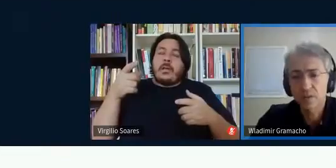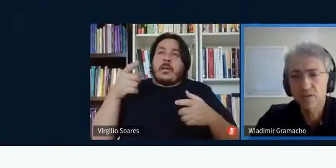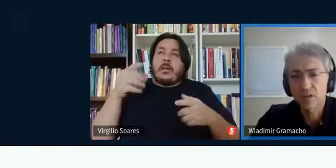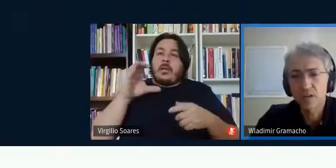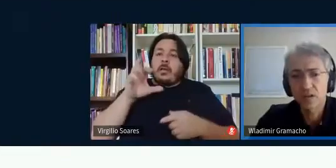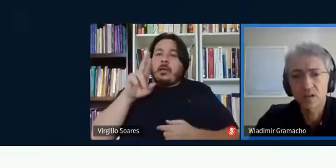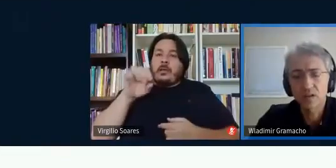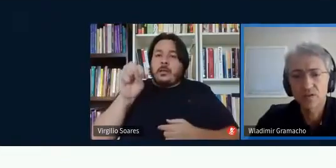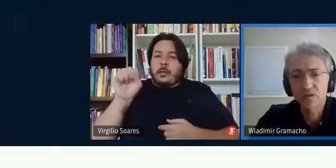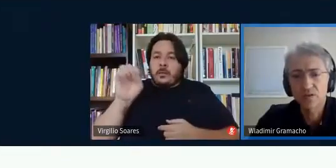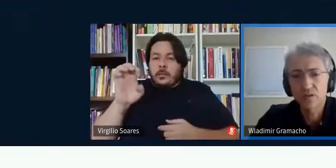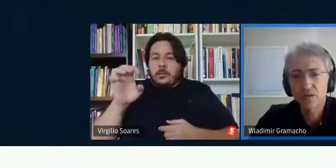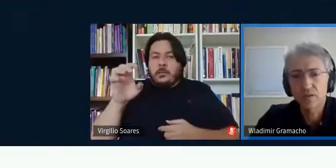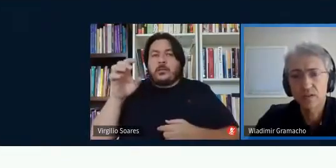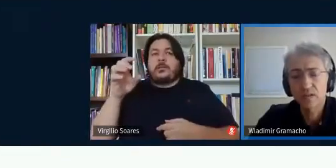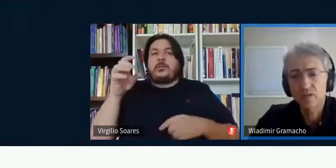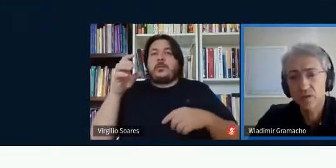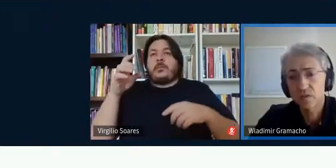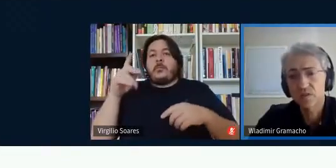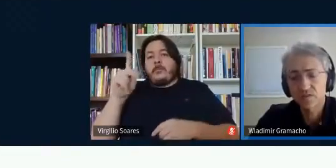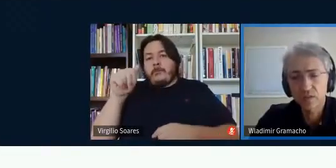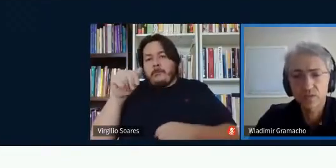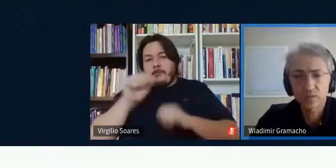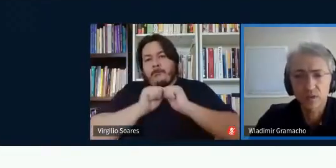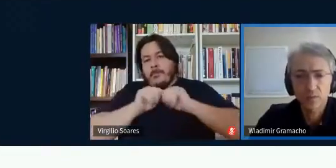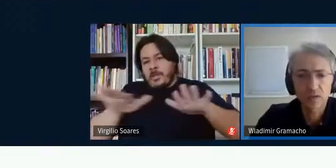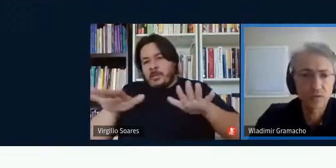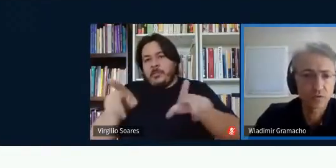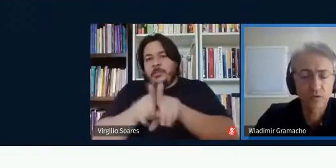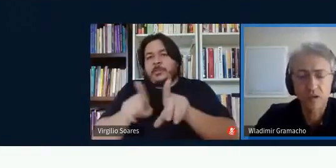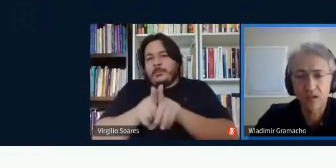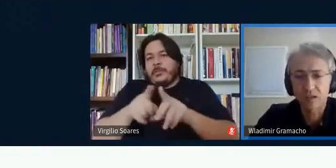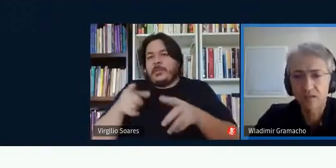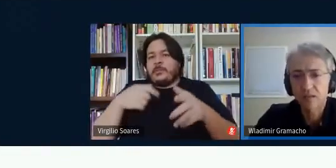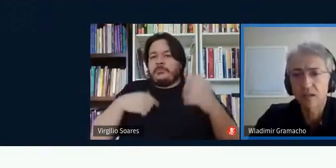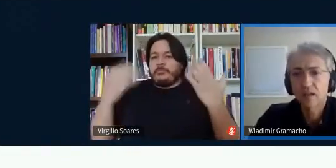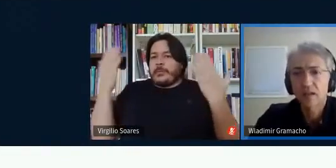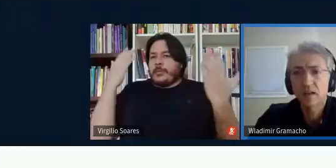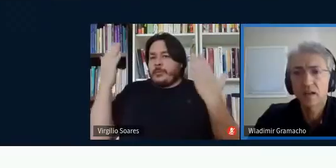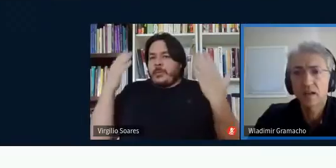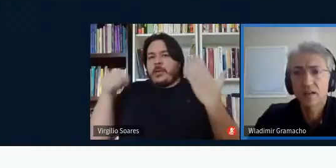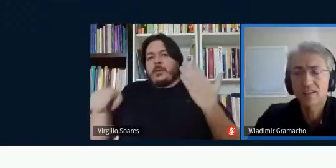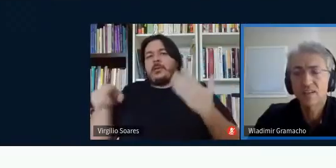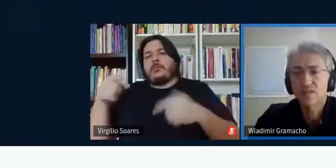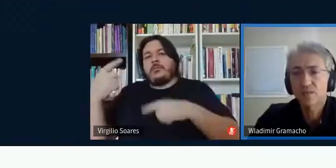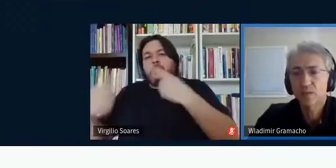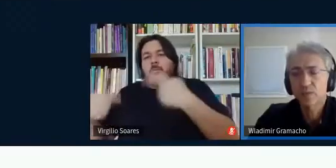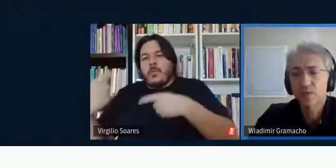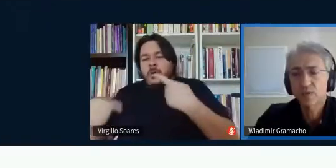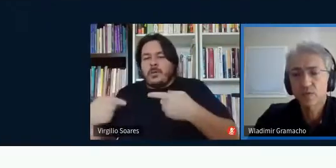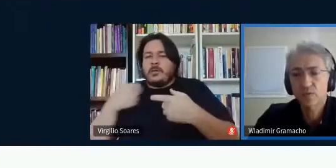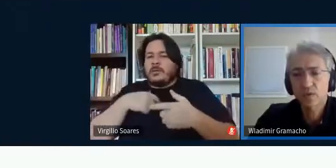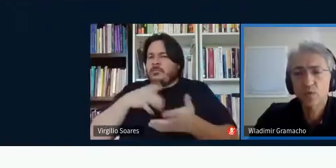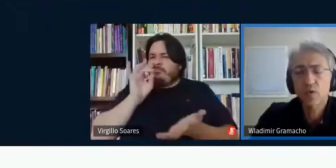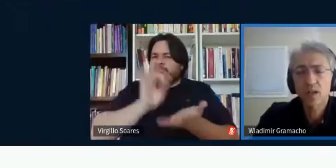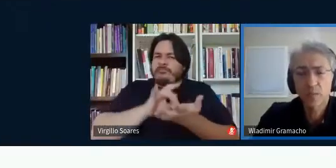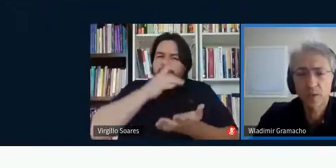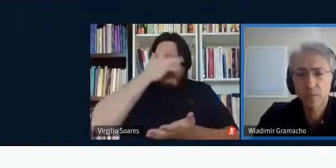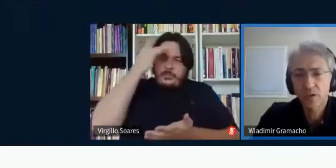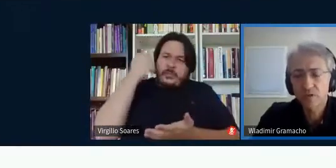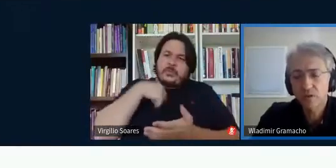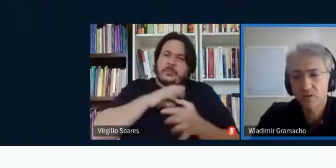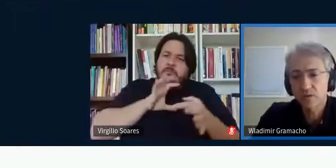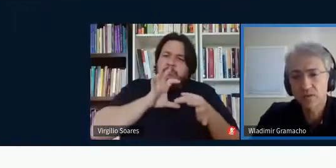crise política e a gente tem assistido e tem visto no trabalho de outros colegas que, de fato, pessoas com algum